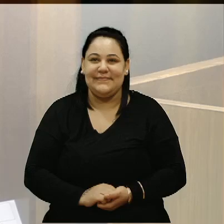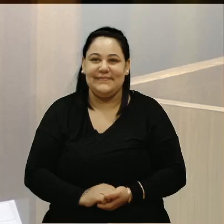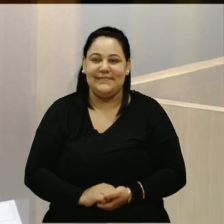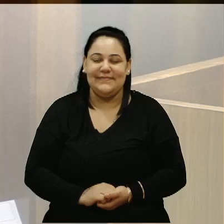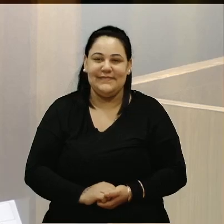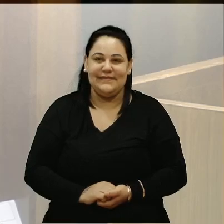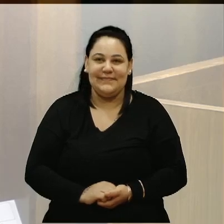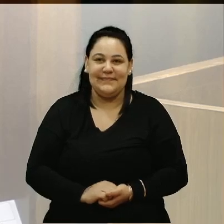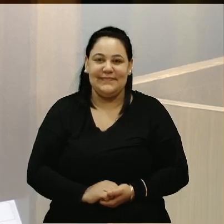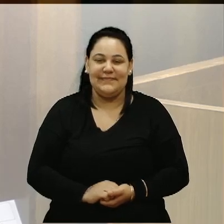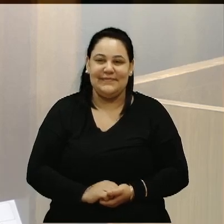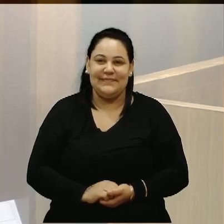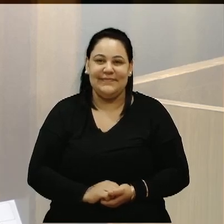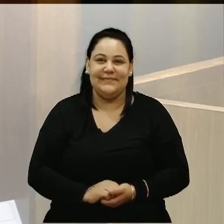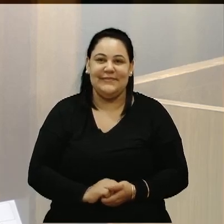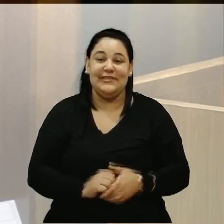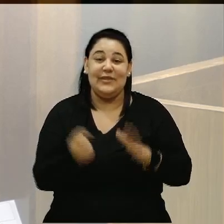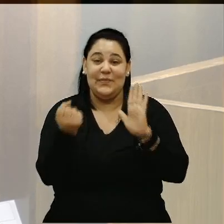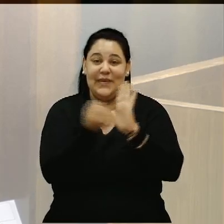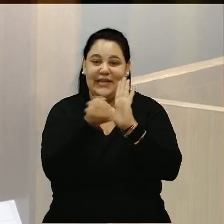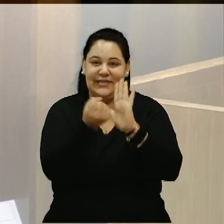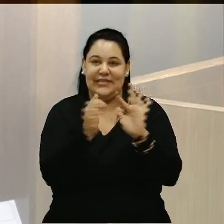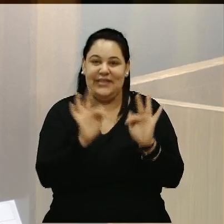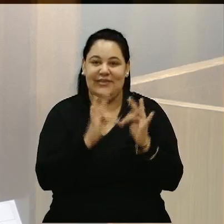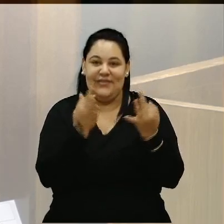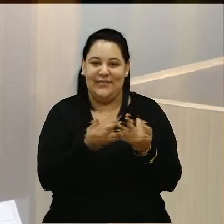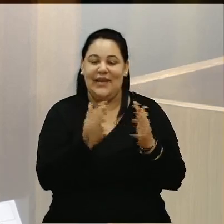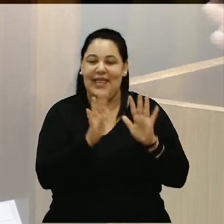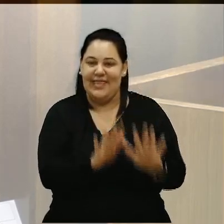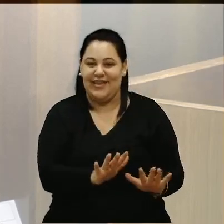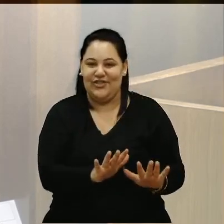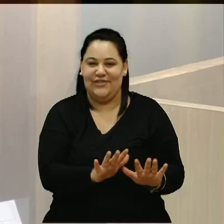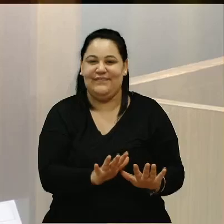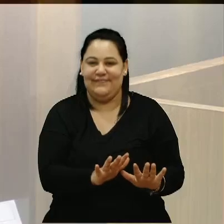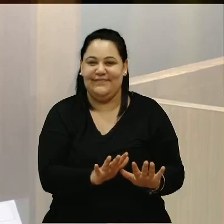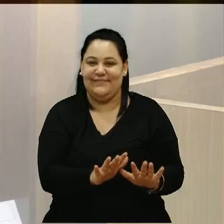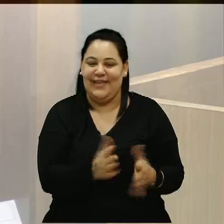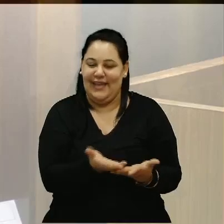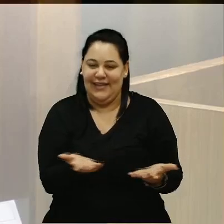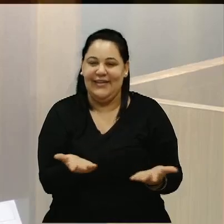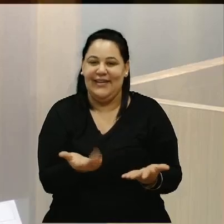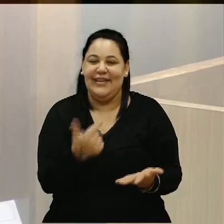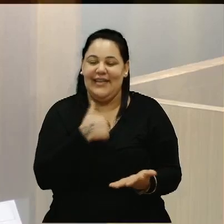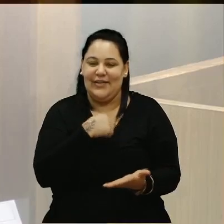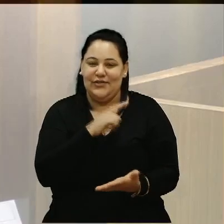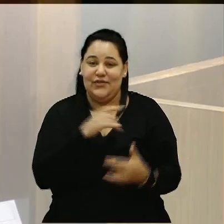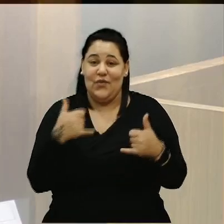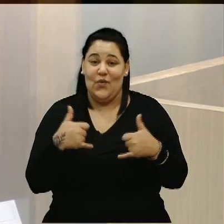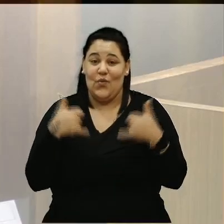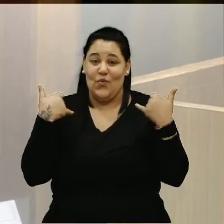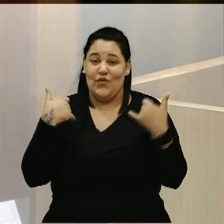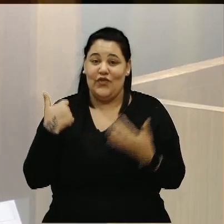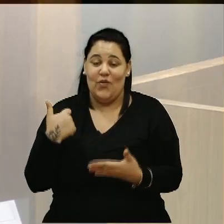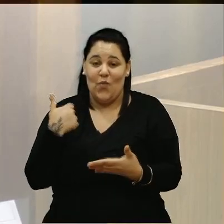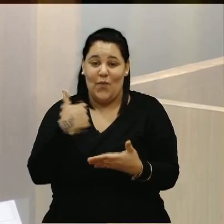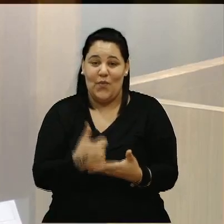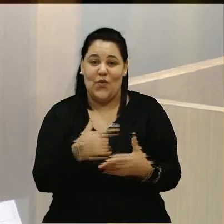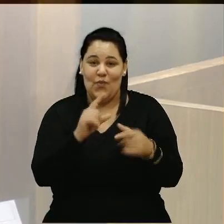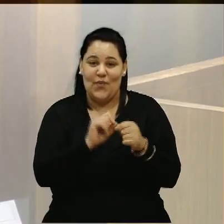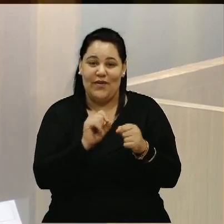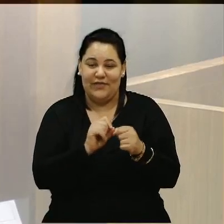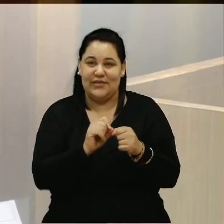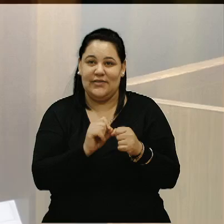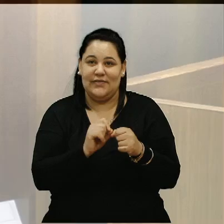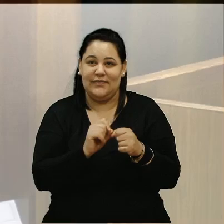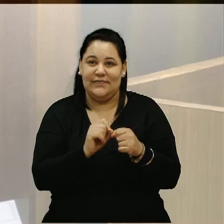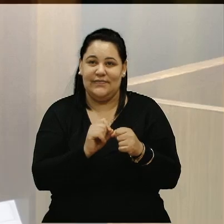são marcas que essa família deixa e que eu tive a honra de ter o apoio para fazer essa grande